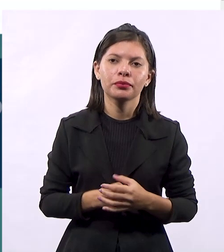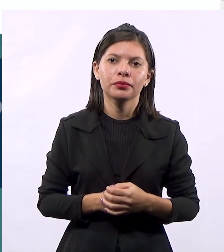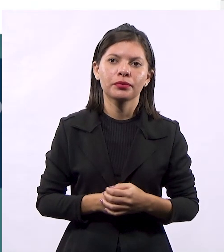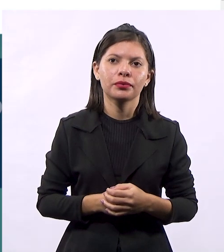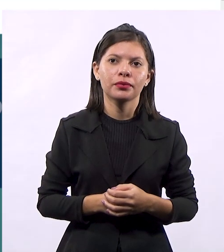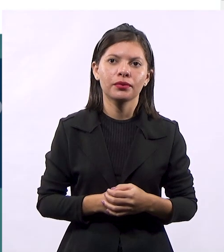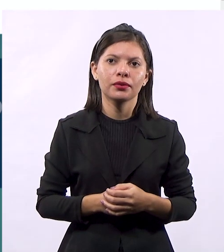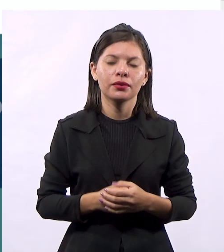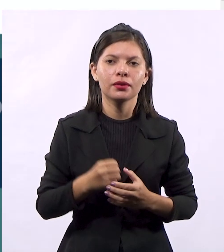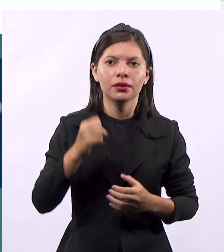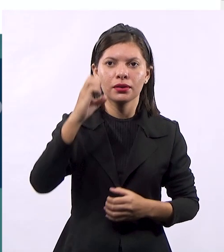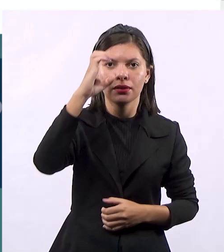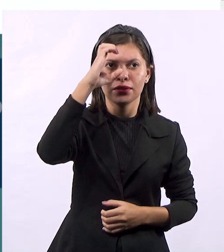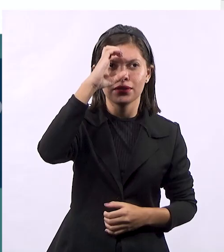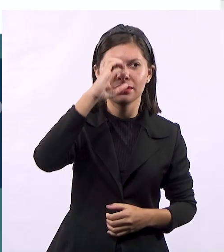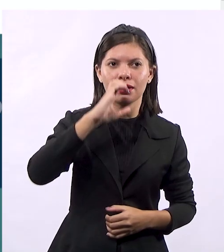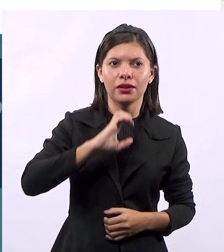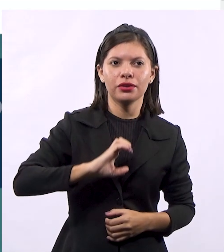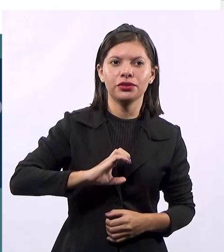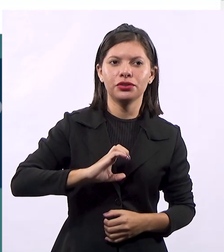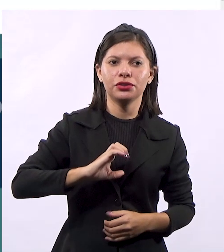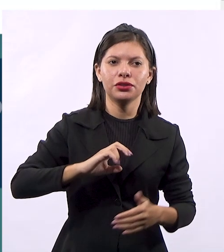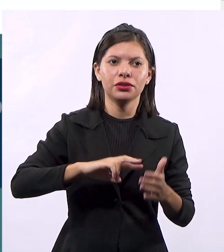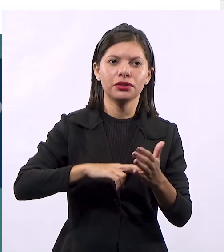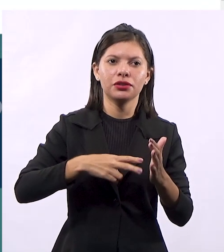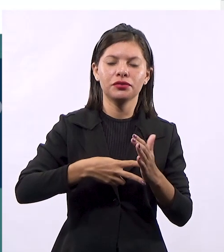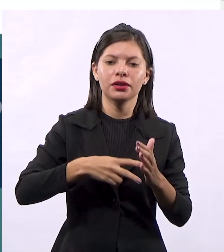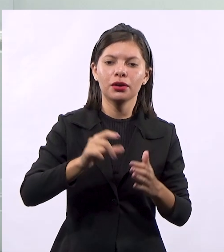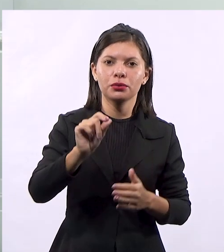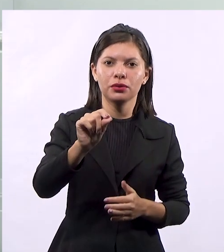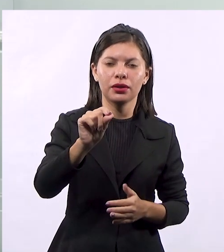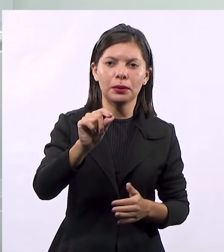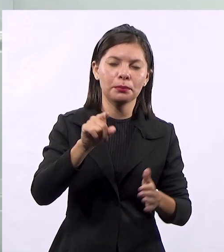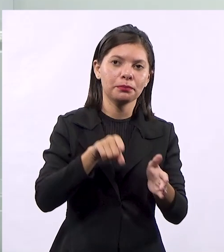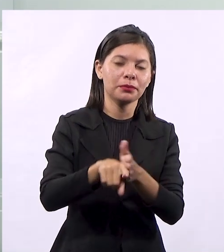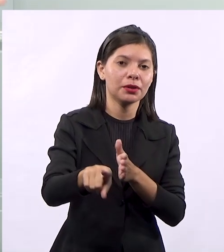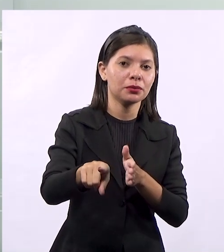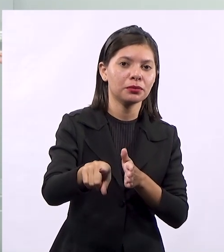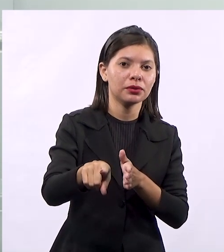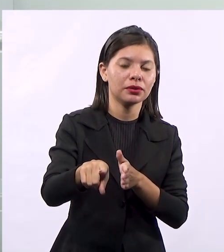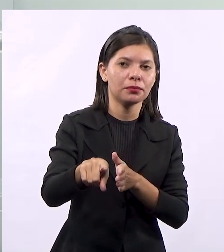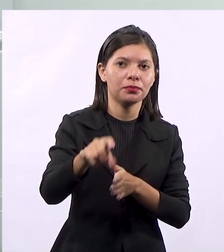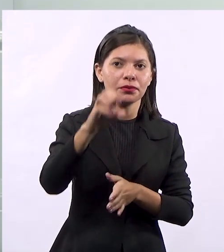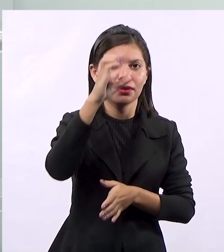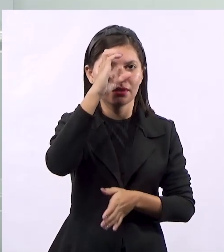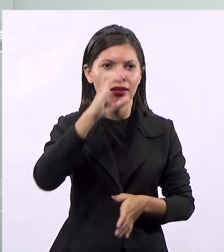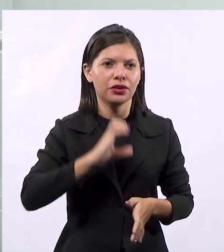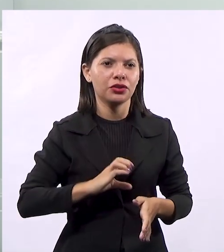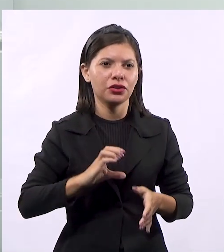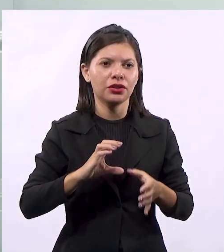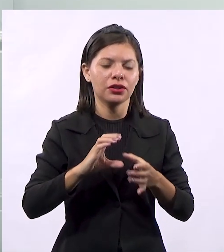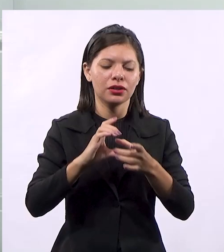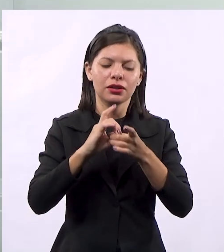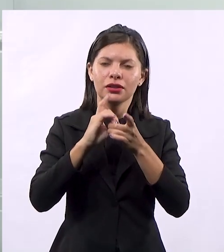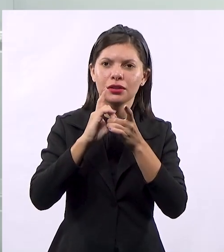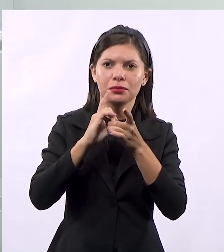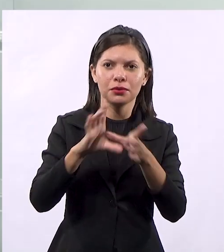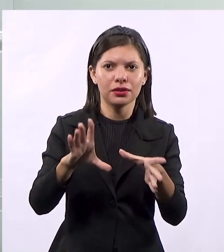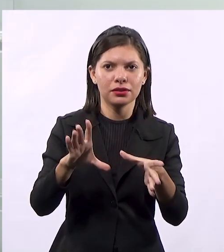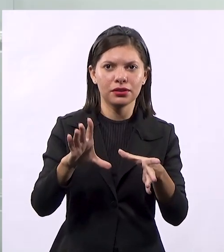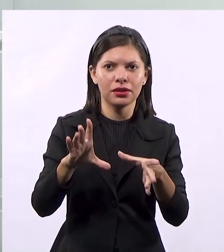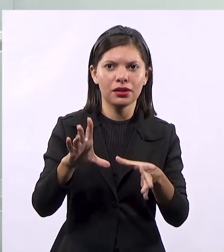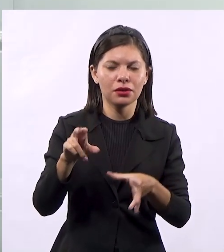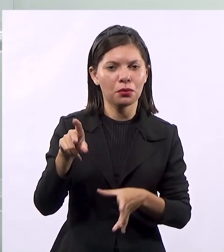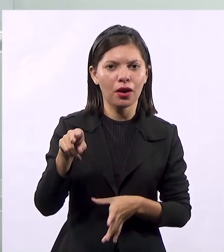Sua preparação para o exercício da cidadania. E aí, o que é cidadania? Cidadania é o mesmo